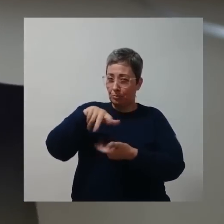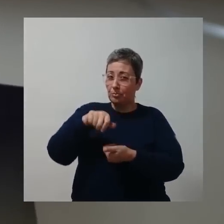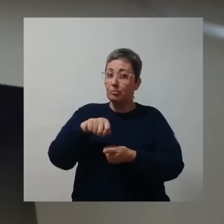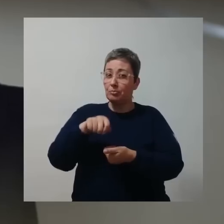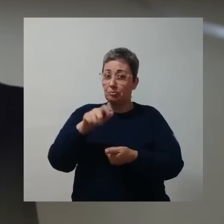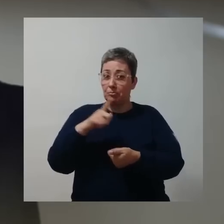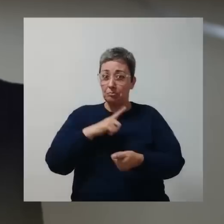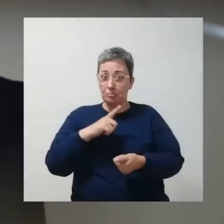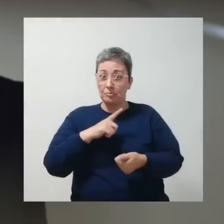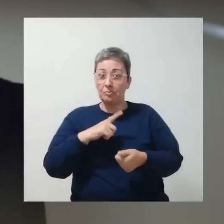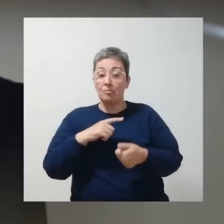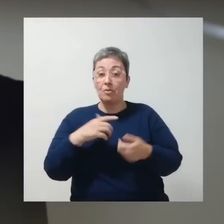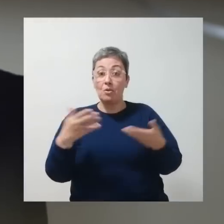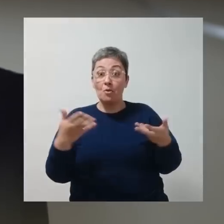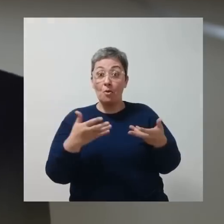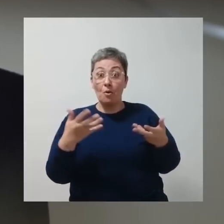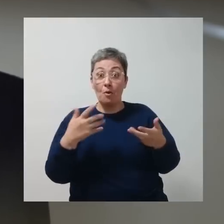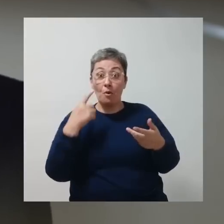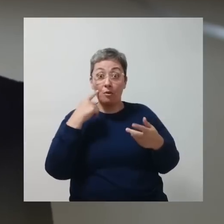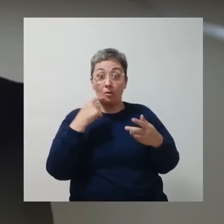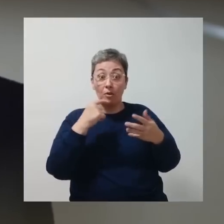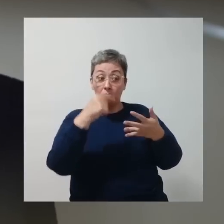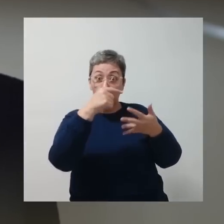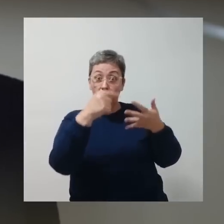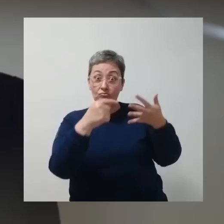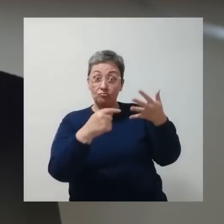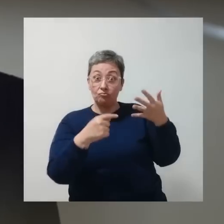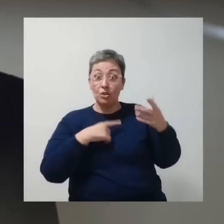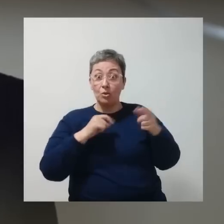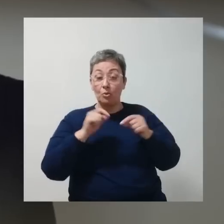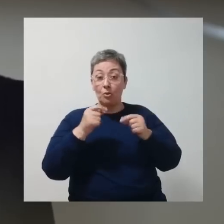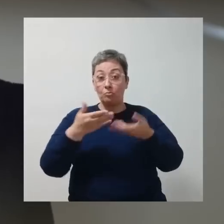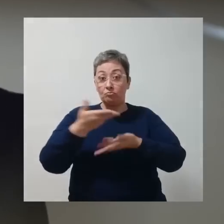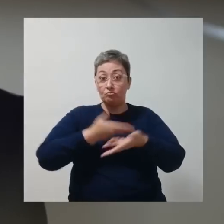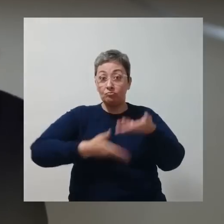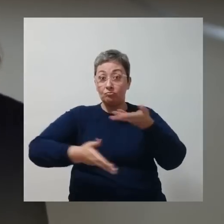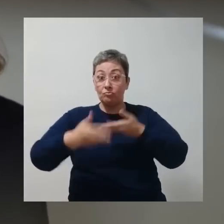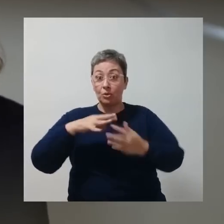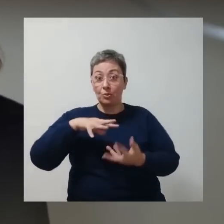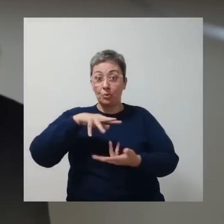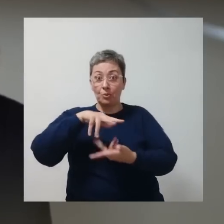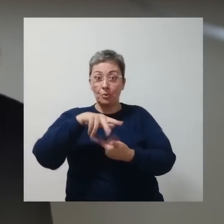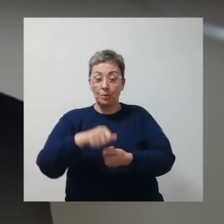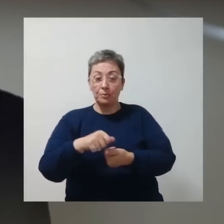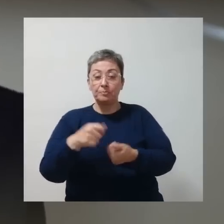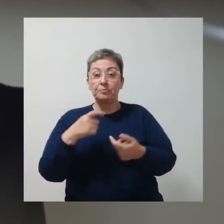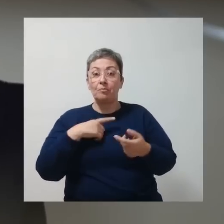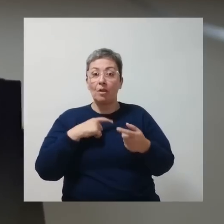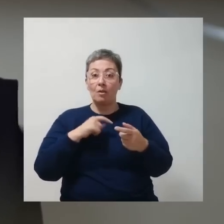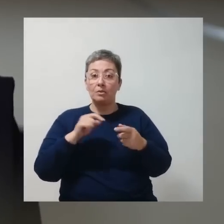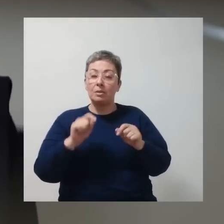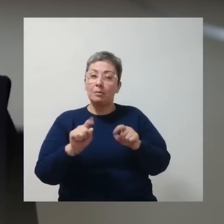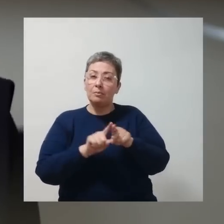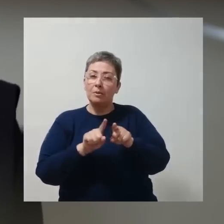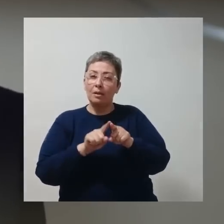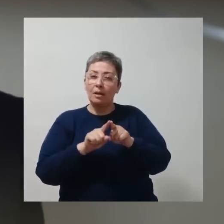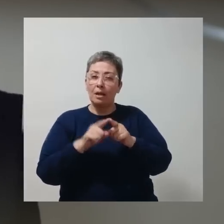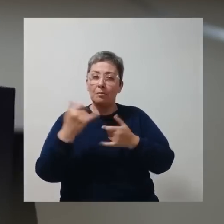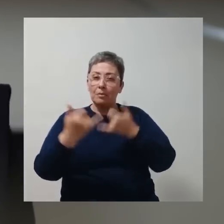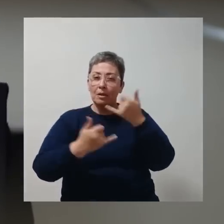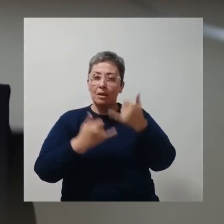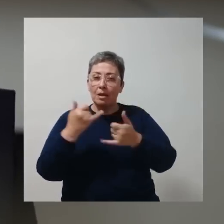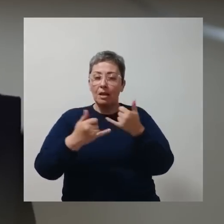mundo inteiro? Hoje veremos algumas formas de brincar e interagir pelo mundo. Até